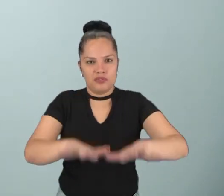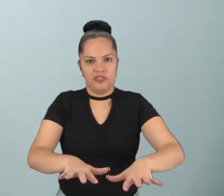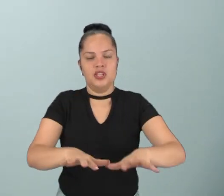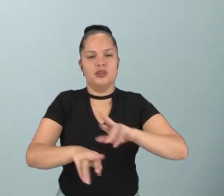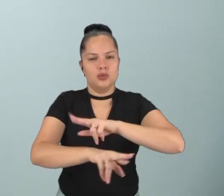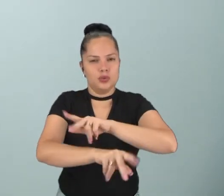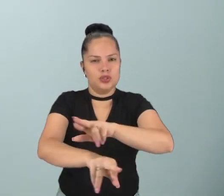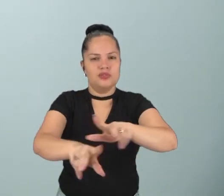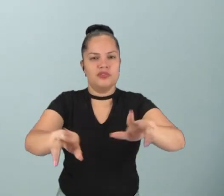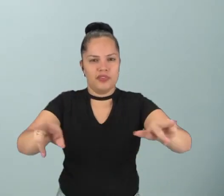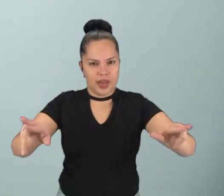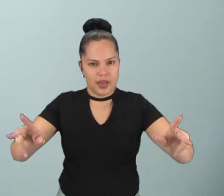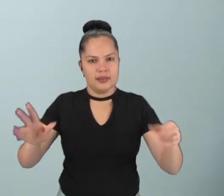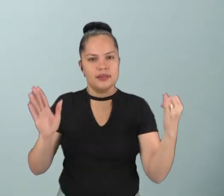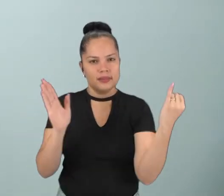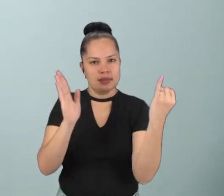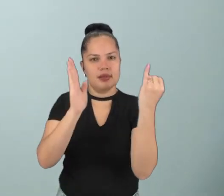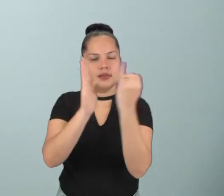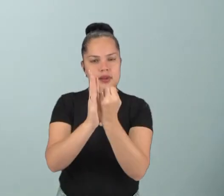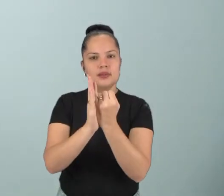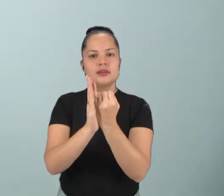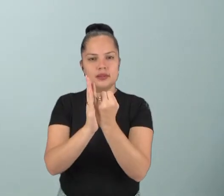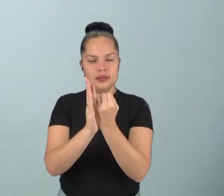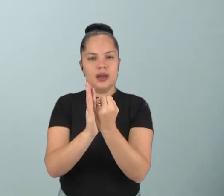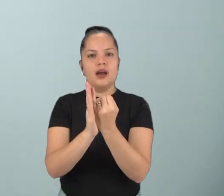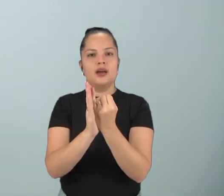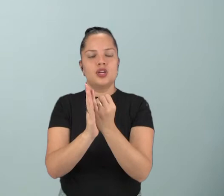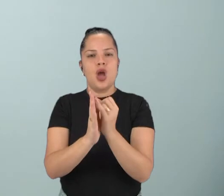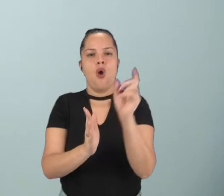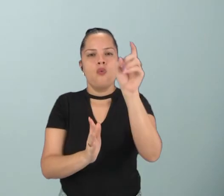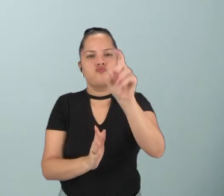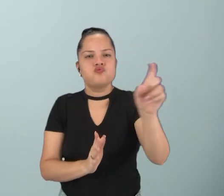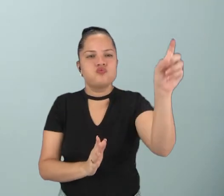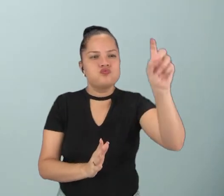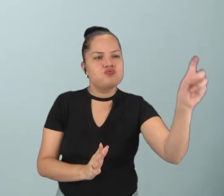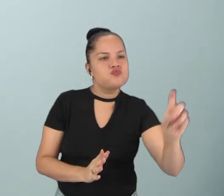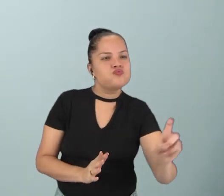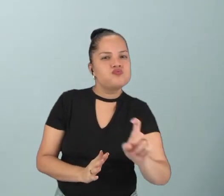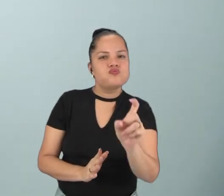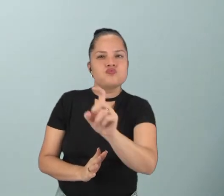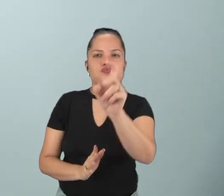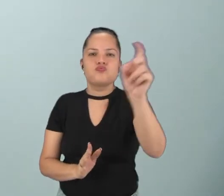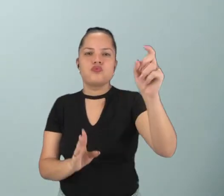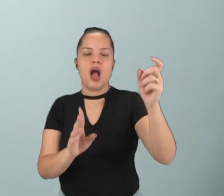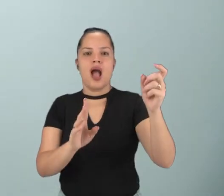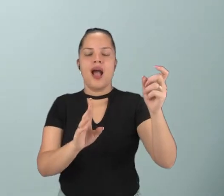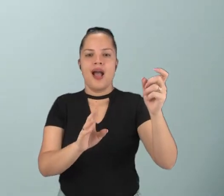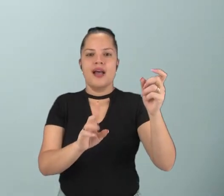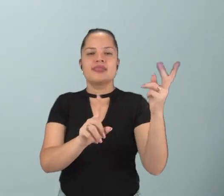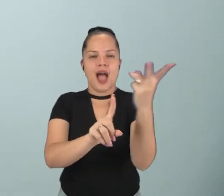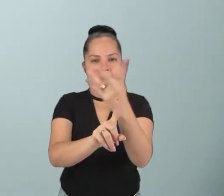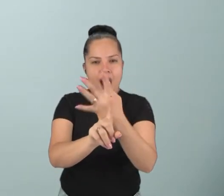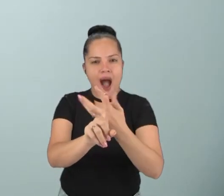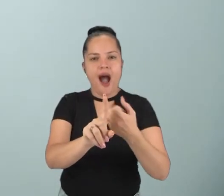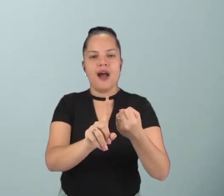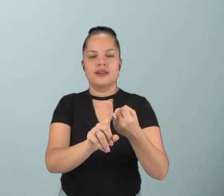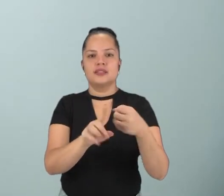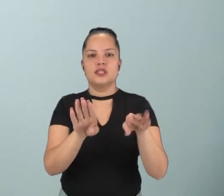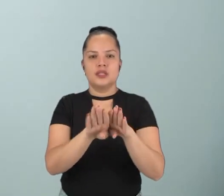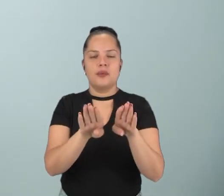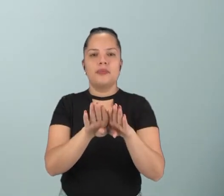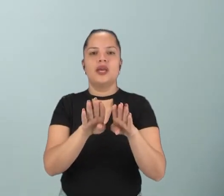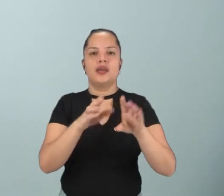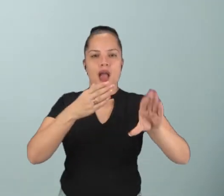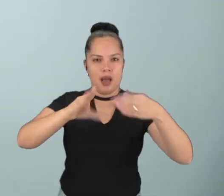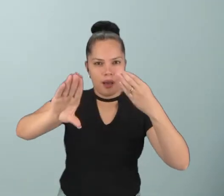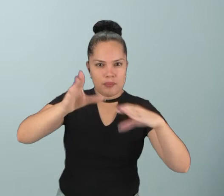várias identidades, que é o grafite, que é a pintura, né? Nós temos justamente a letra da música,